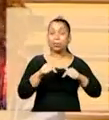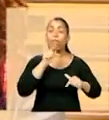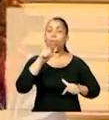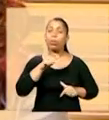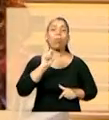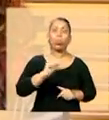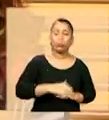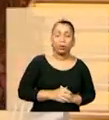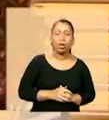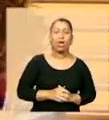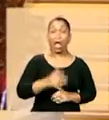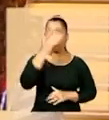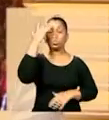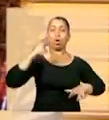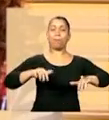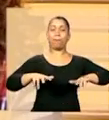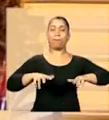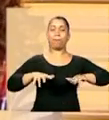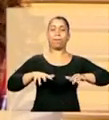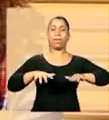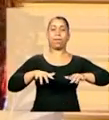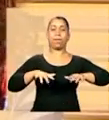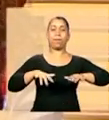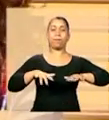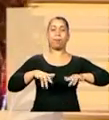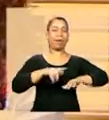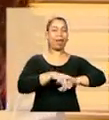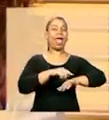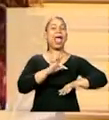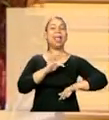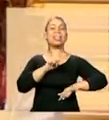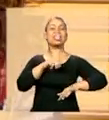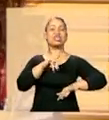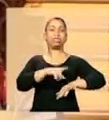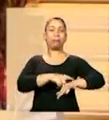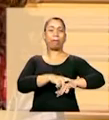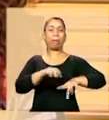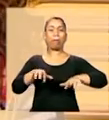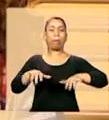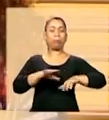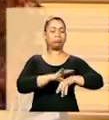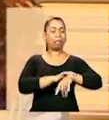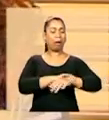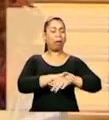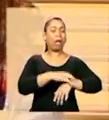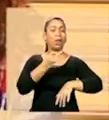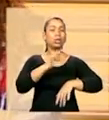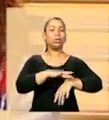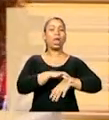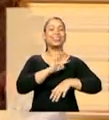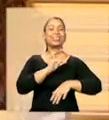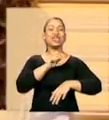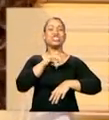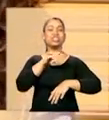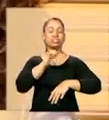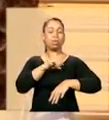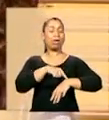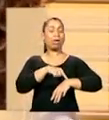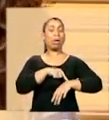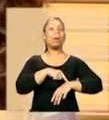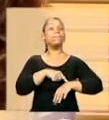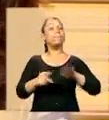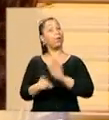ao trabalho. É um digitador que adquire uma tendinite de punho. Então, provavelmente, essa doença